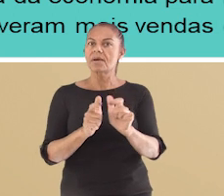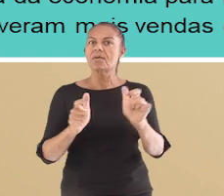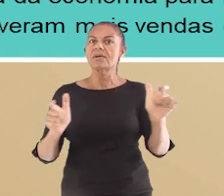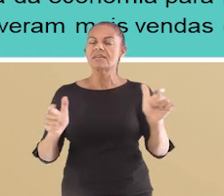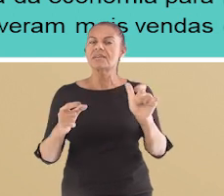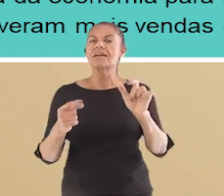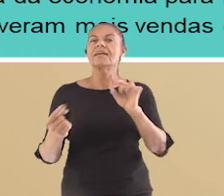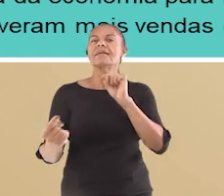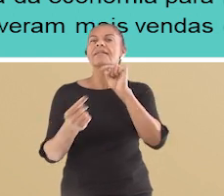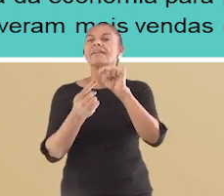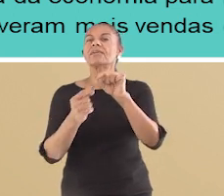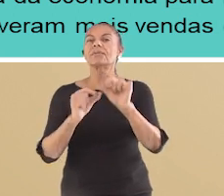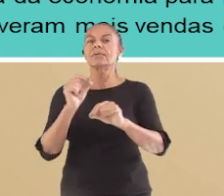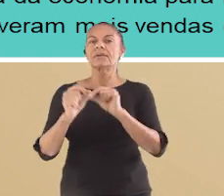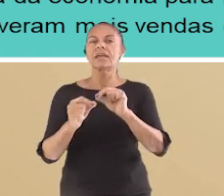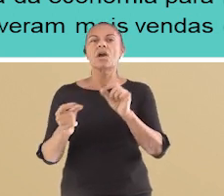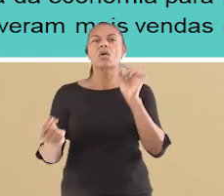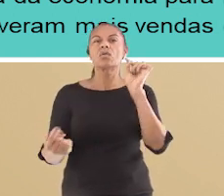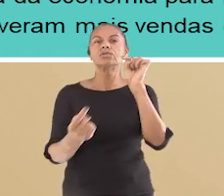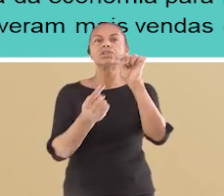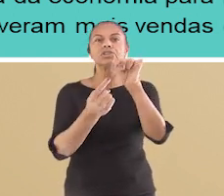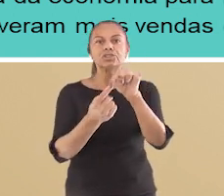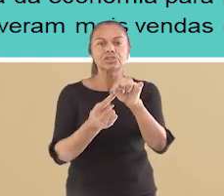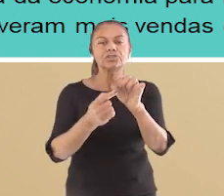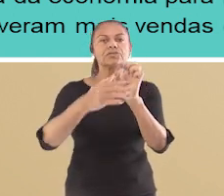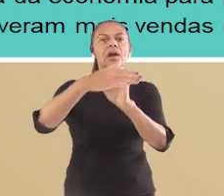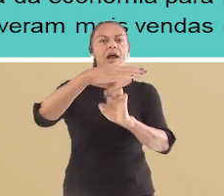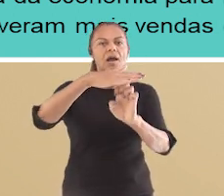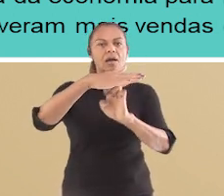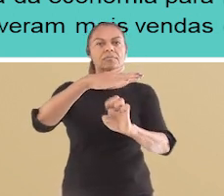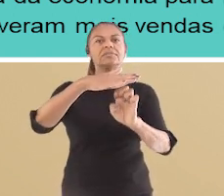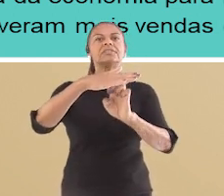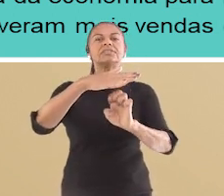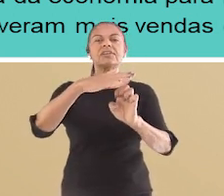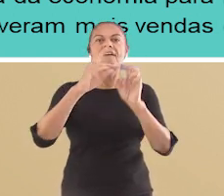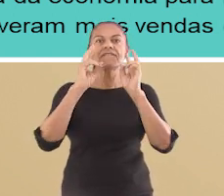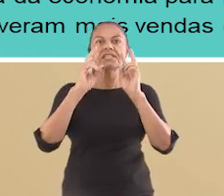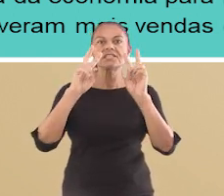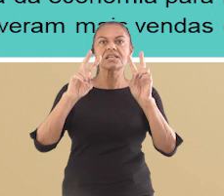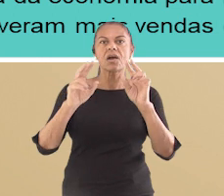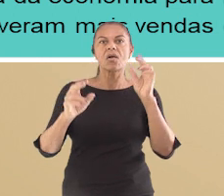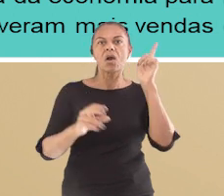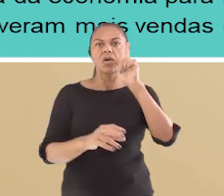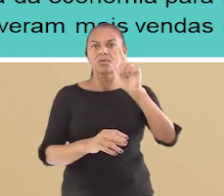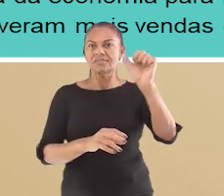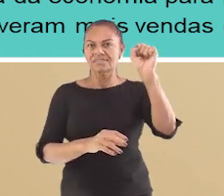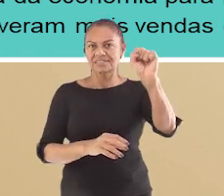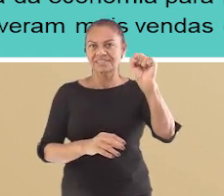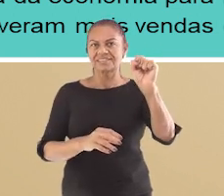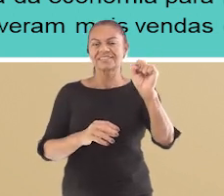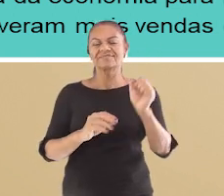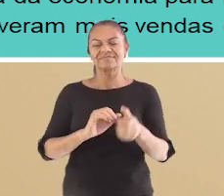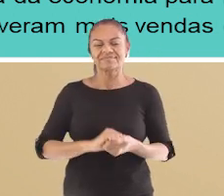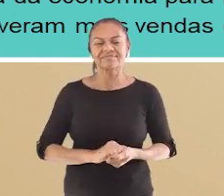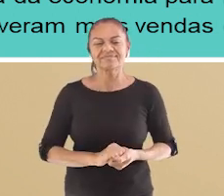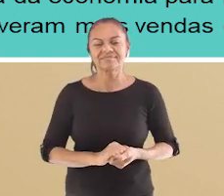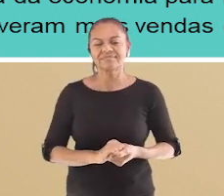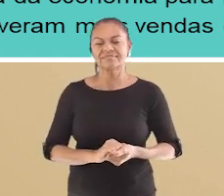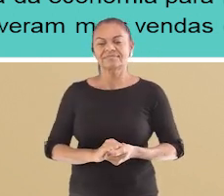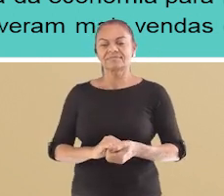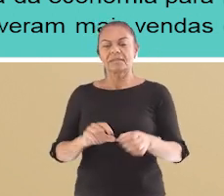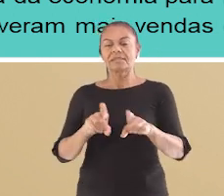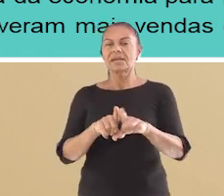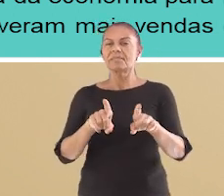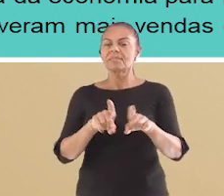empresários para se referir às metas que devem ser alcançadas pela empresa. Já a palavra superávit tem origem do latim, uma